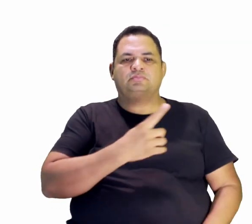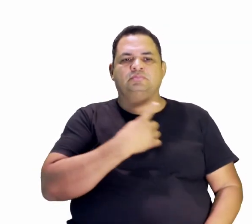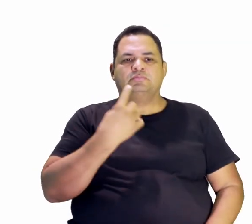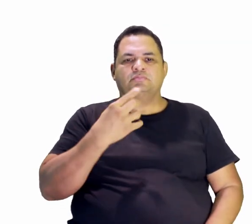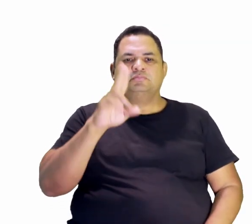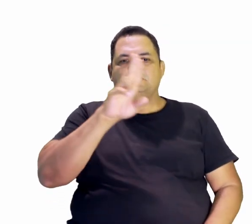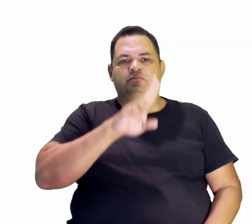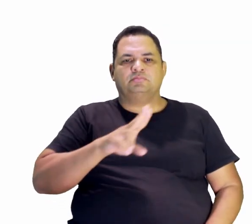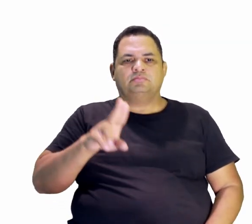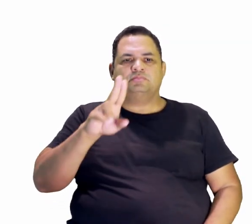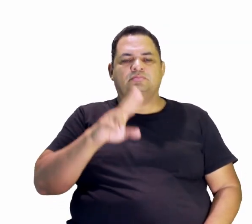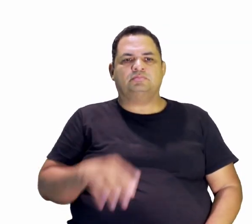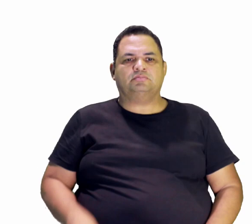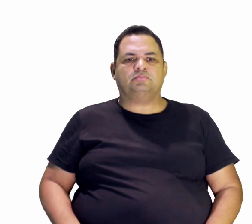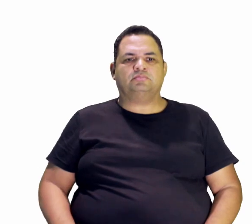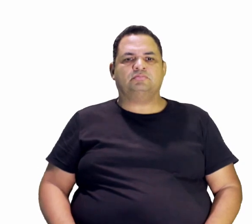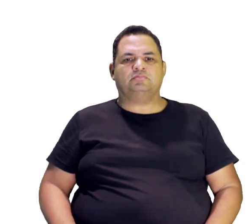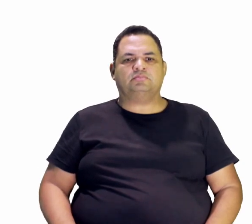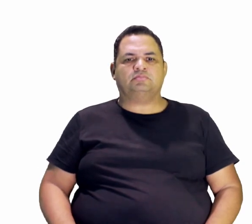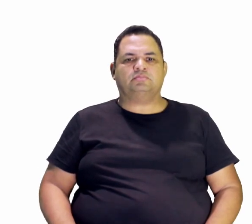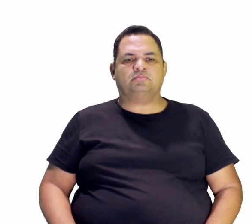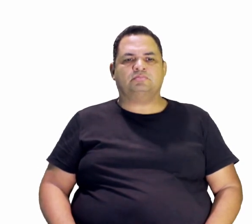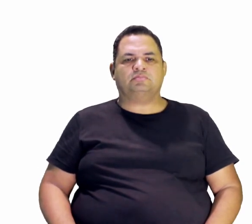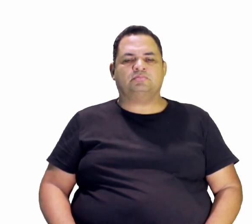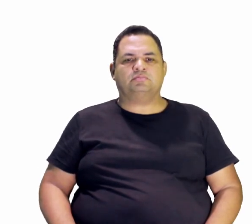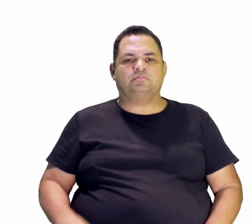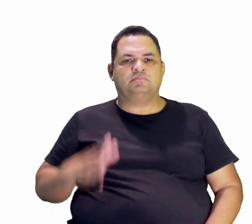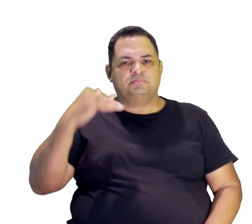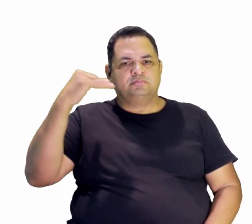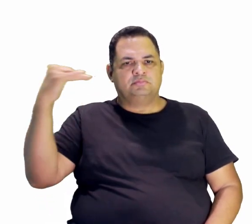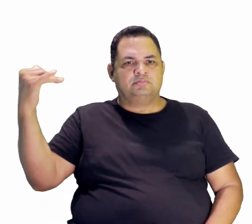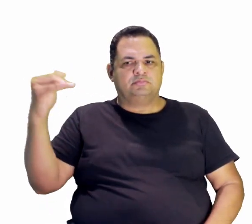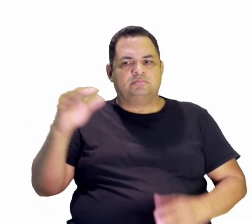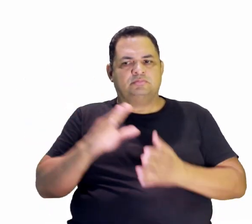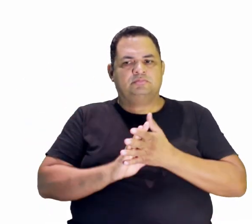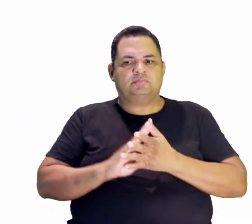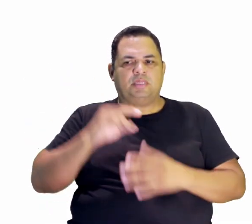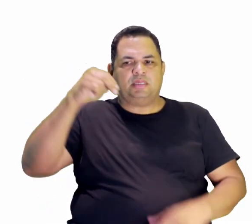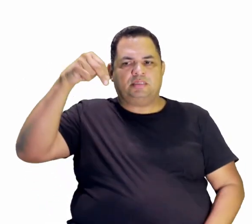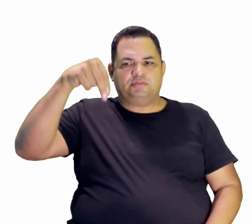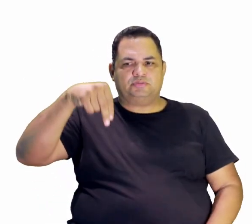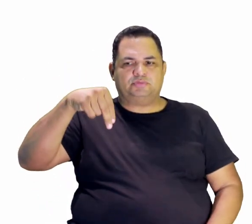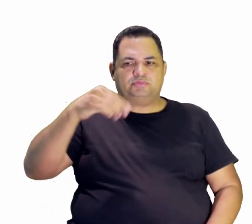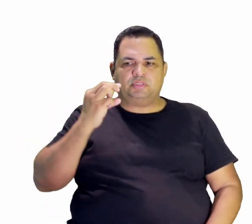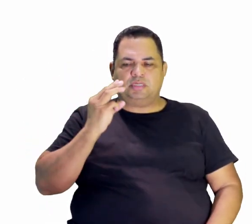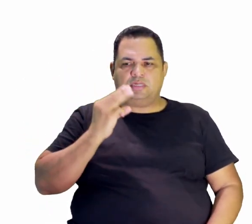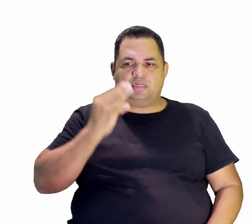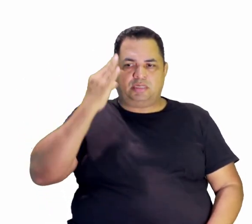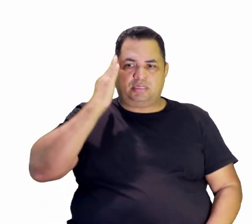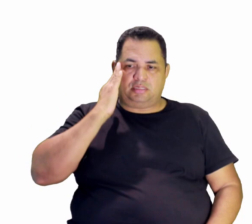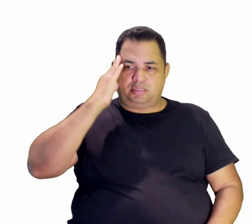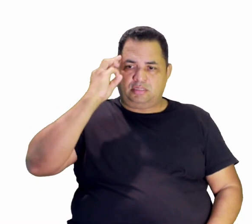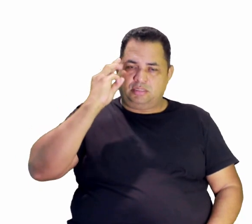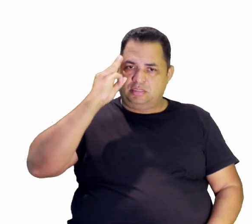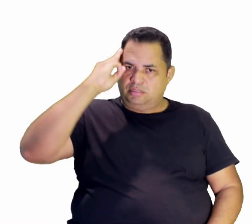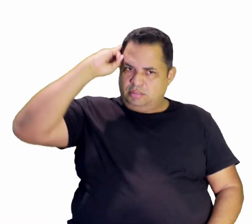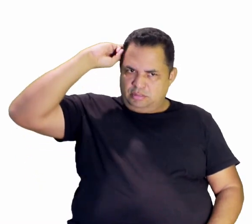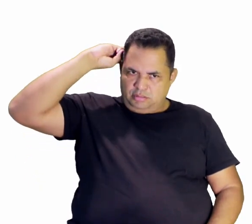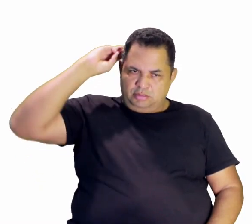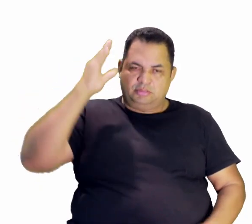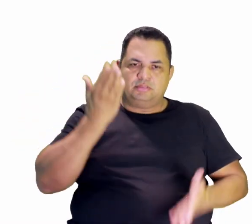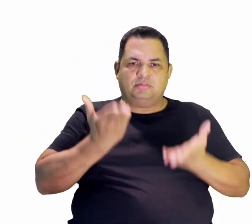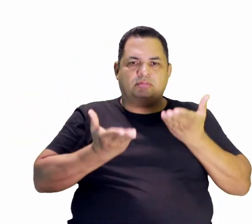usamos, normalmente, uma outra medida em homenagem a Isaac Newton, que é o Newton. As balanças de mola, como certas